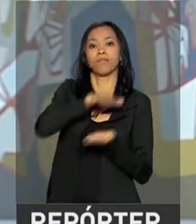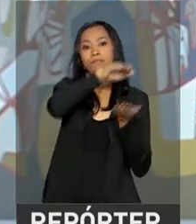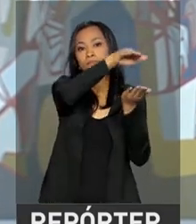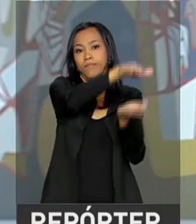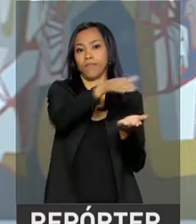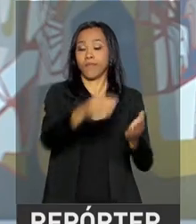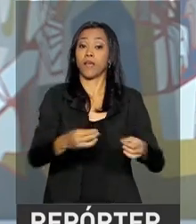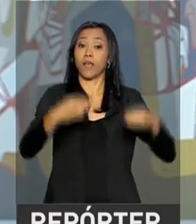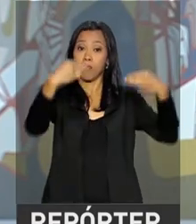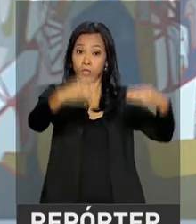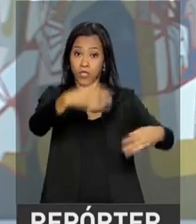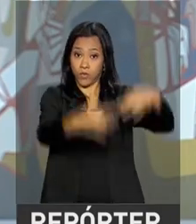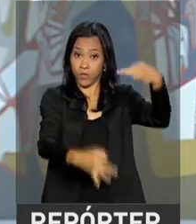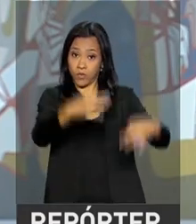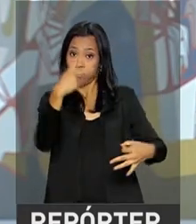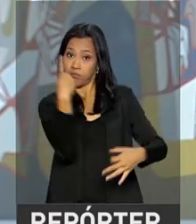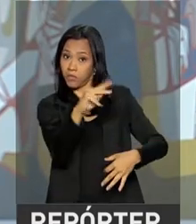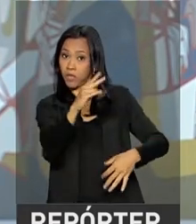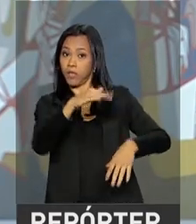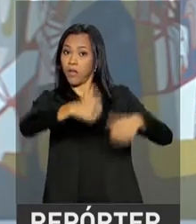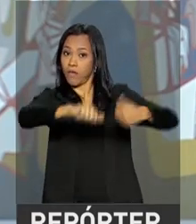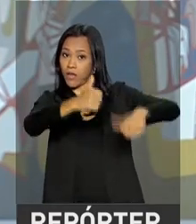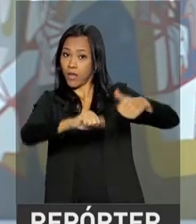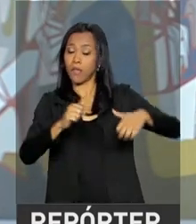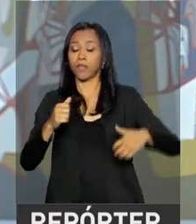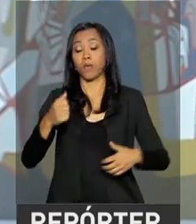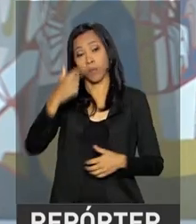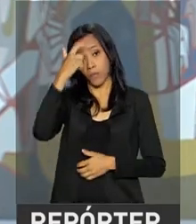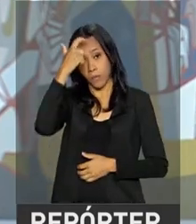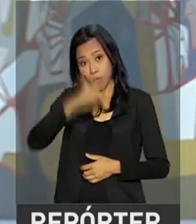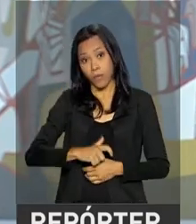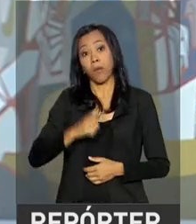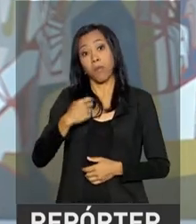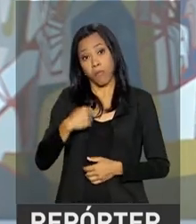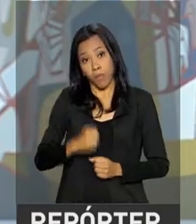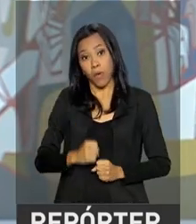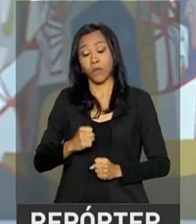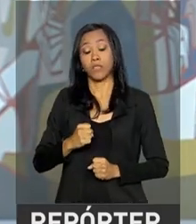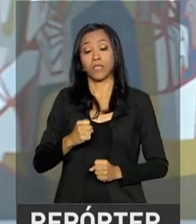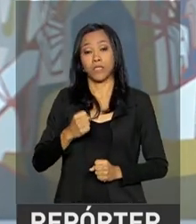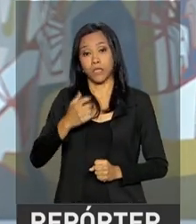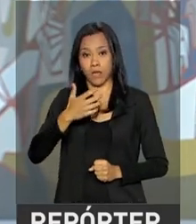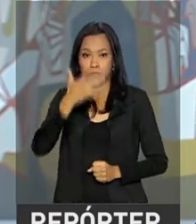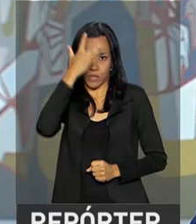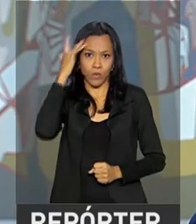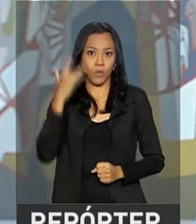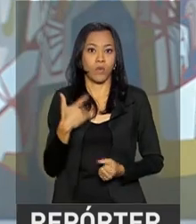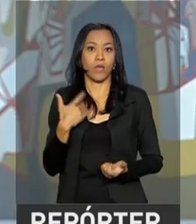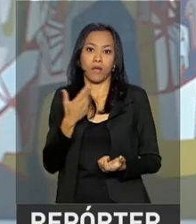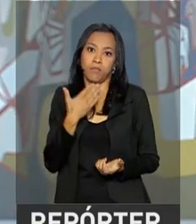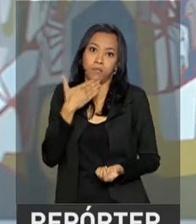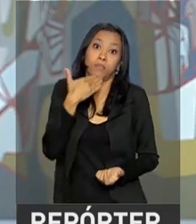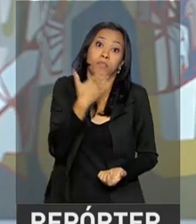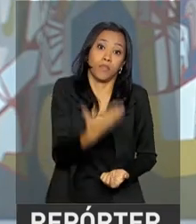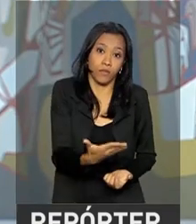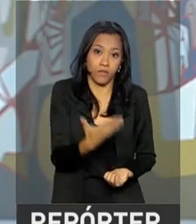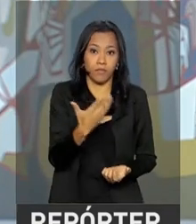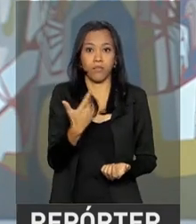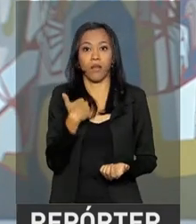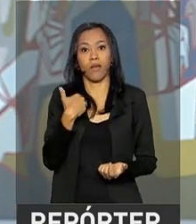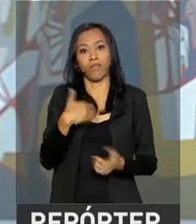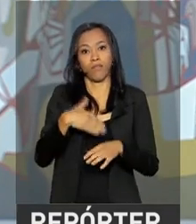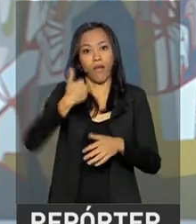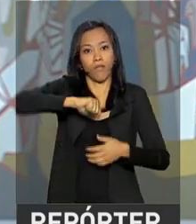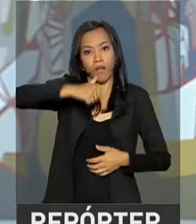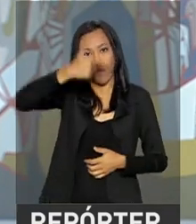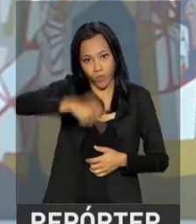e decisão. O estrangeiro interessado, é claro, ainda pode entrar com pedido de reconsideração. Bom, de acordo com a nova